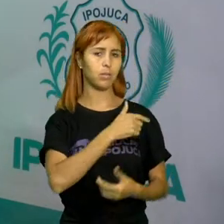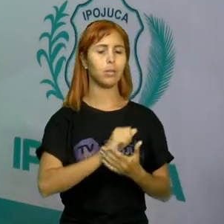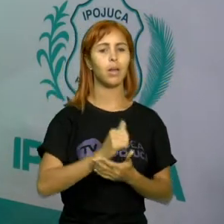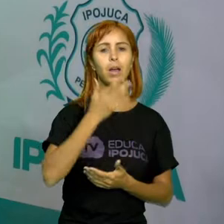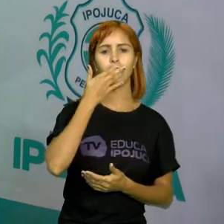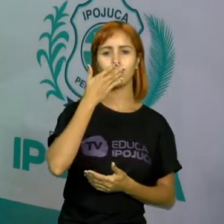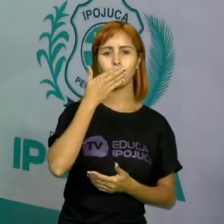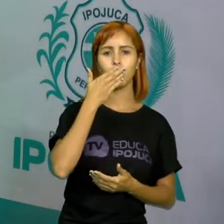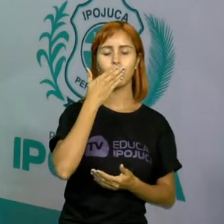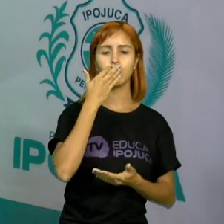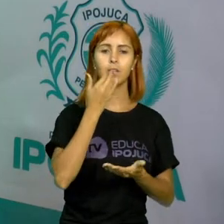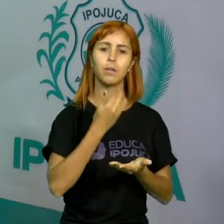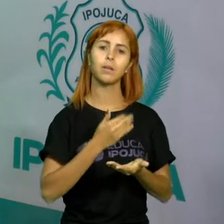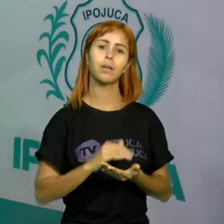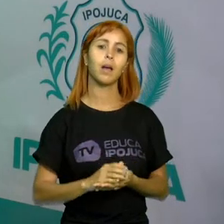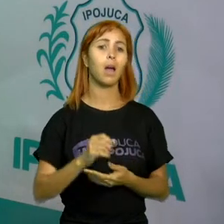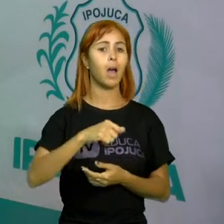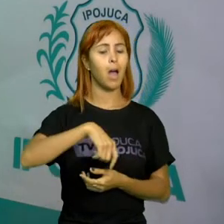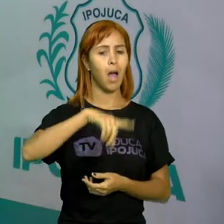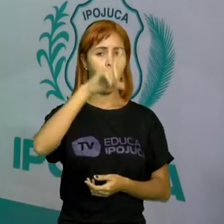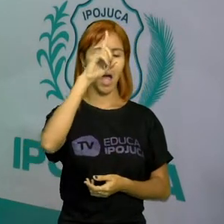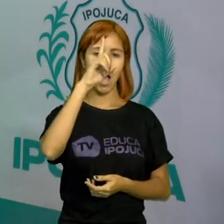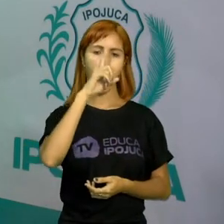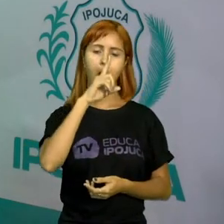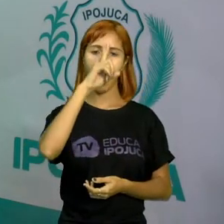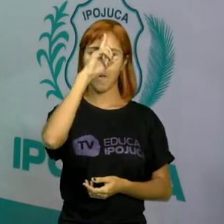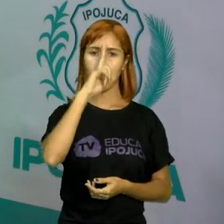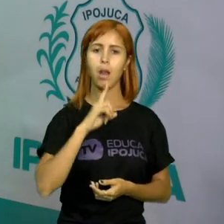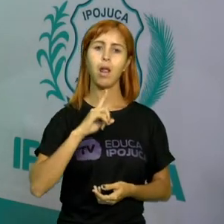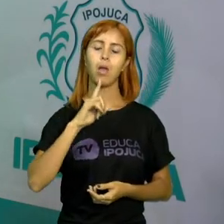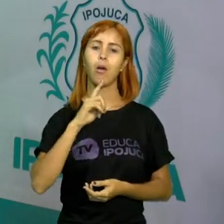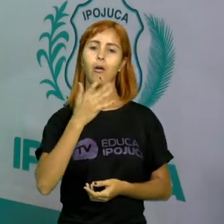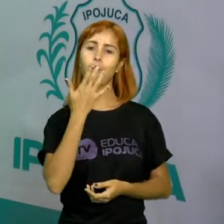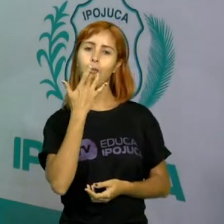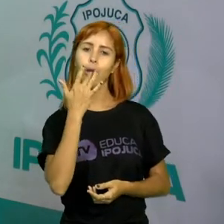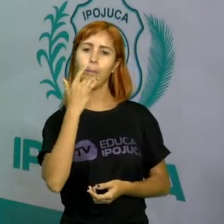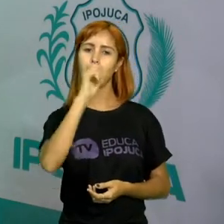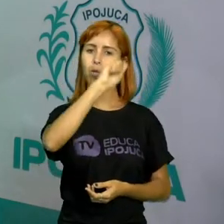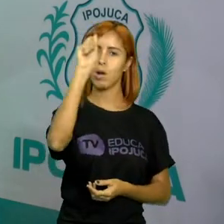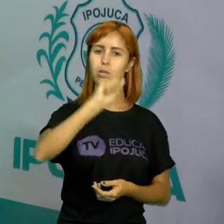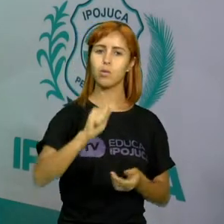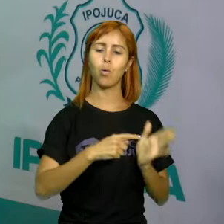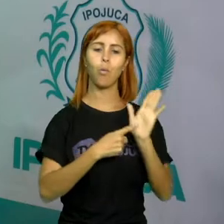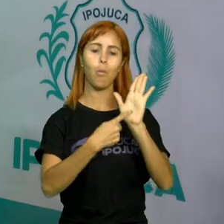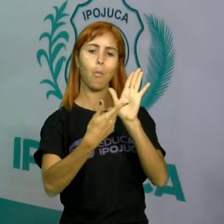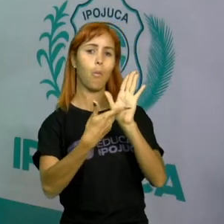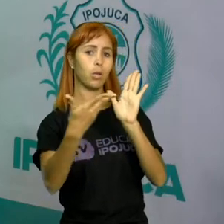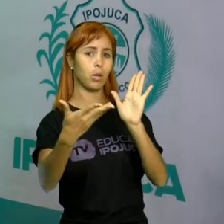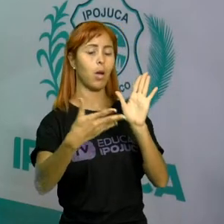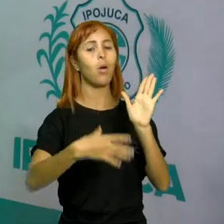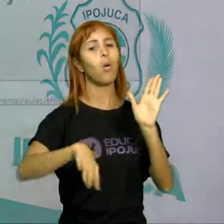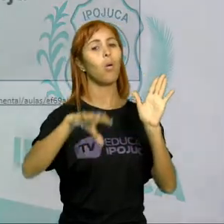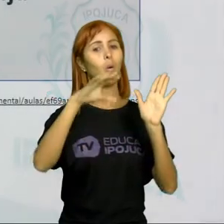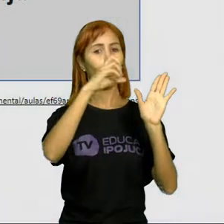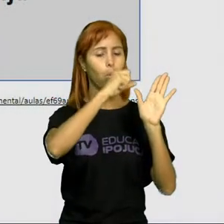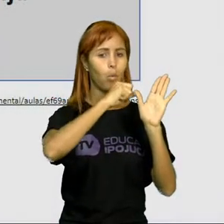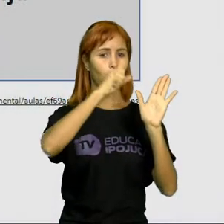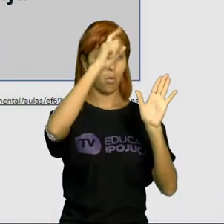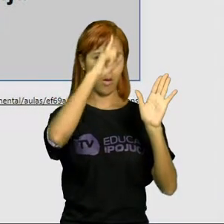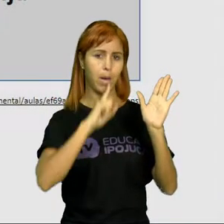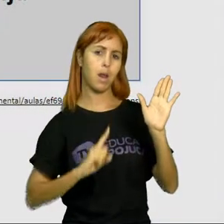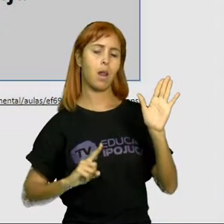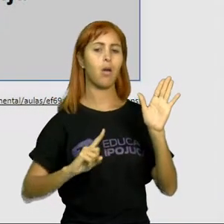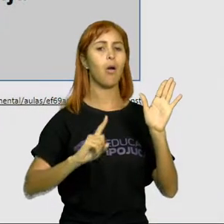cores primárias são o amarelo, o vermelho e o azul, como mostra aqui, ó, né? O amarelo, o vermelho e o azul são as